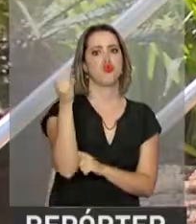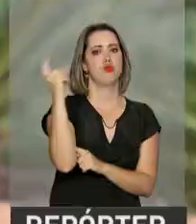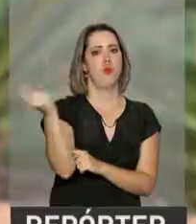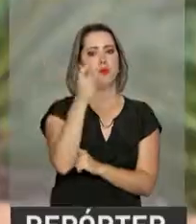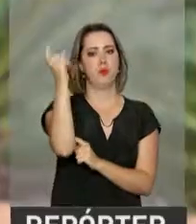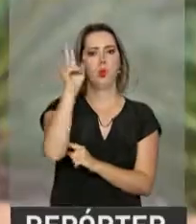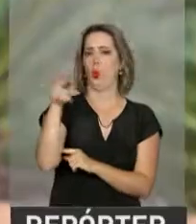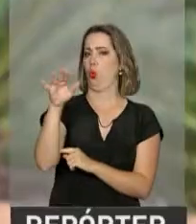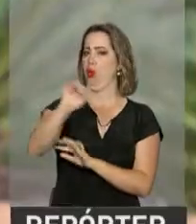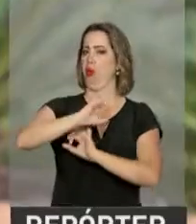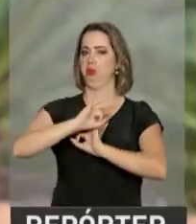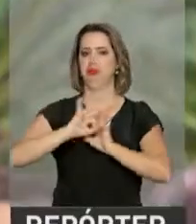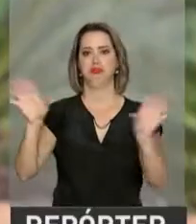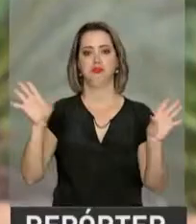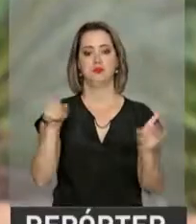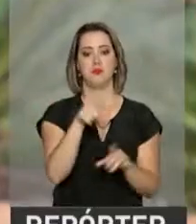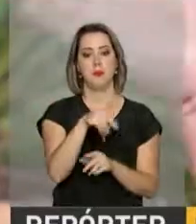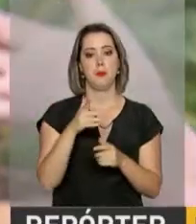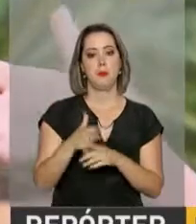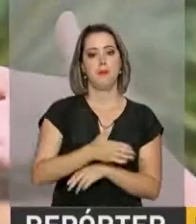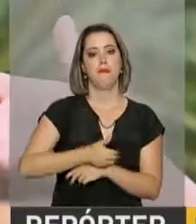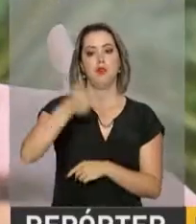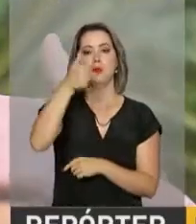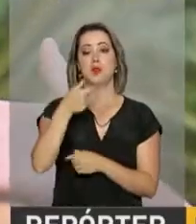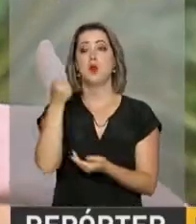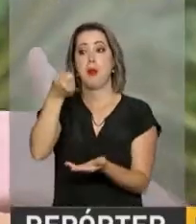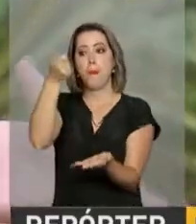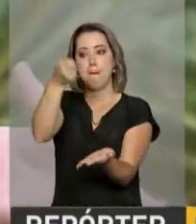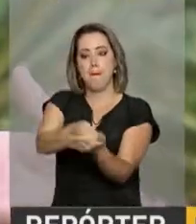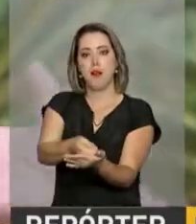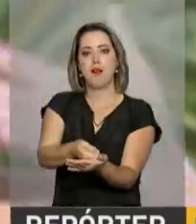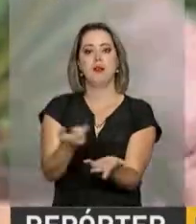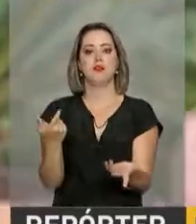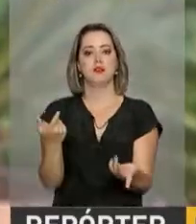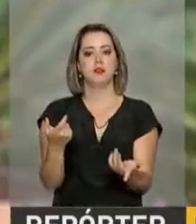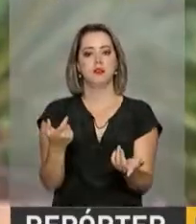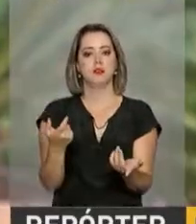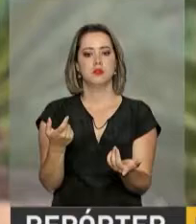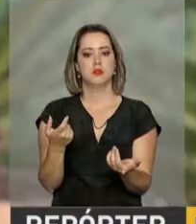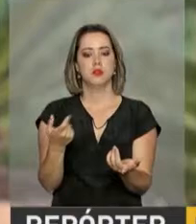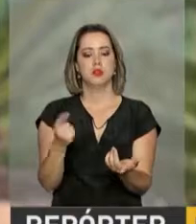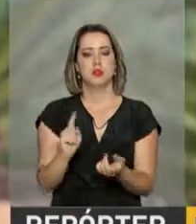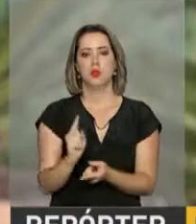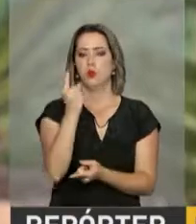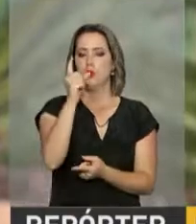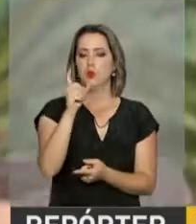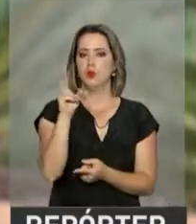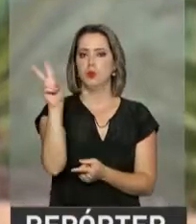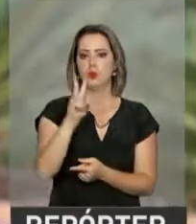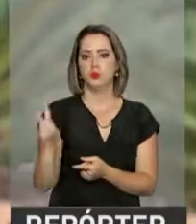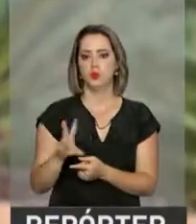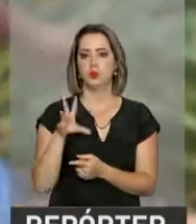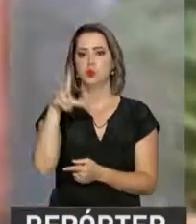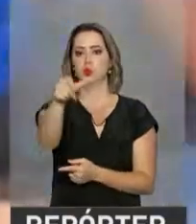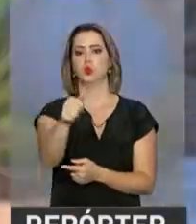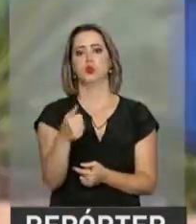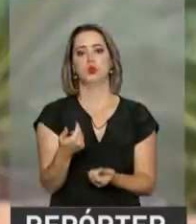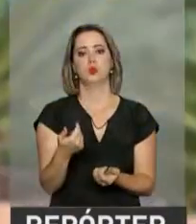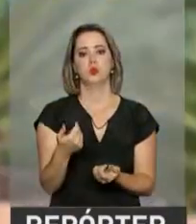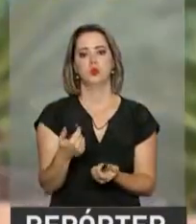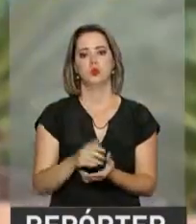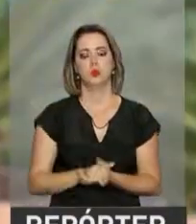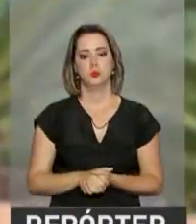nunca mais. É melhor você ir lá e quitar a conta com o cartão de vez e pagar tudo, no